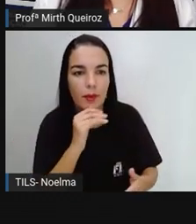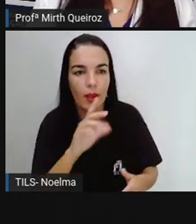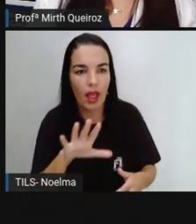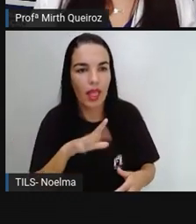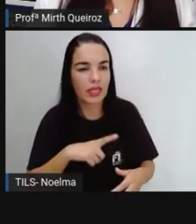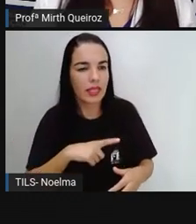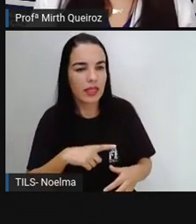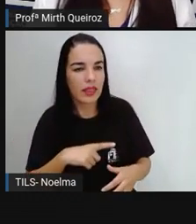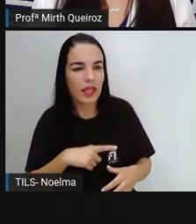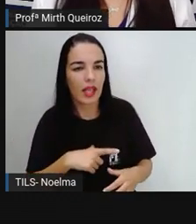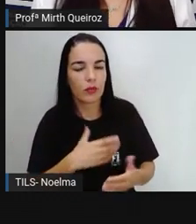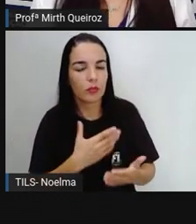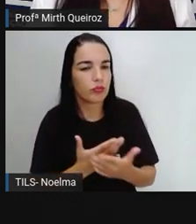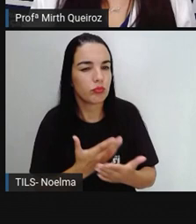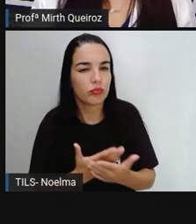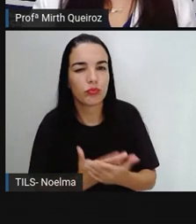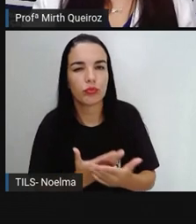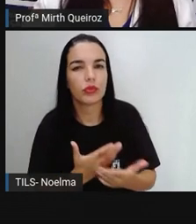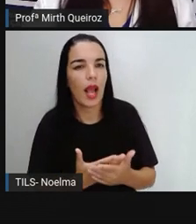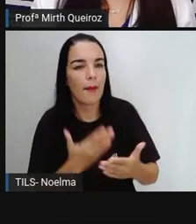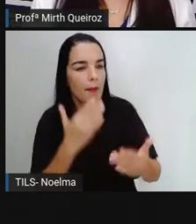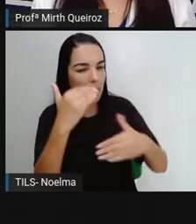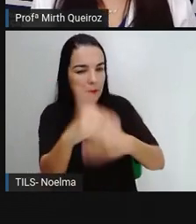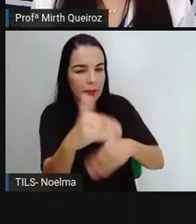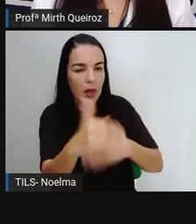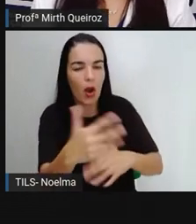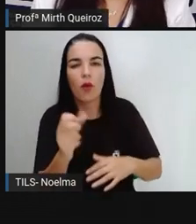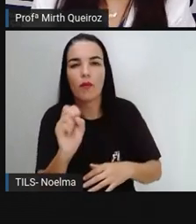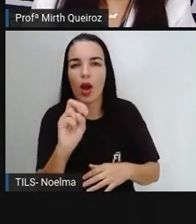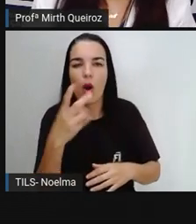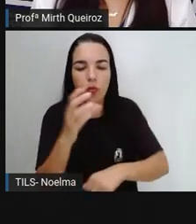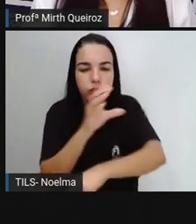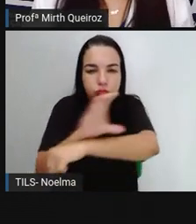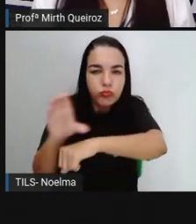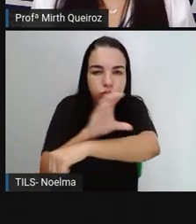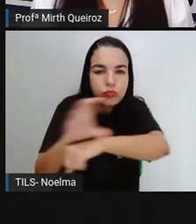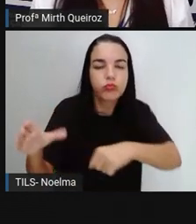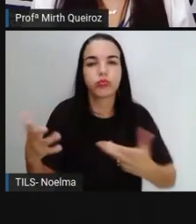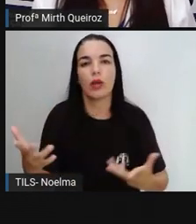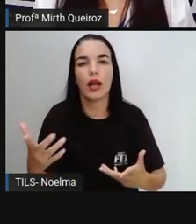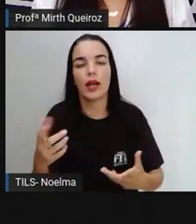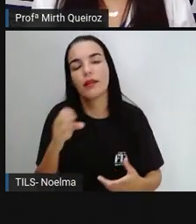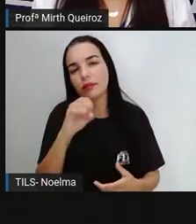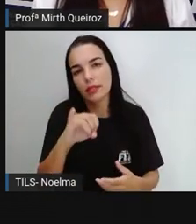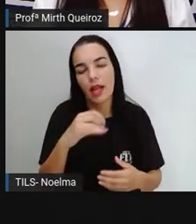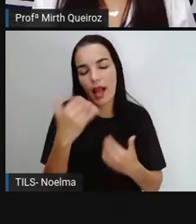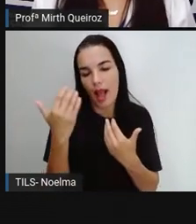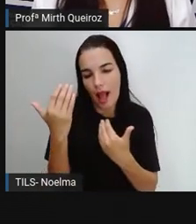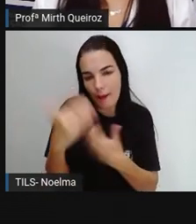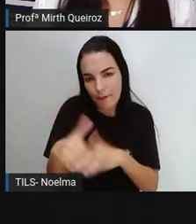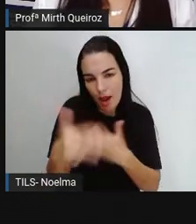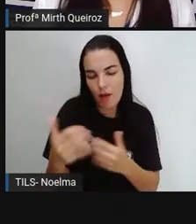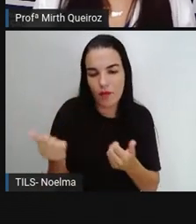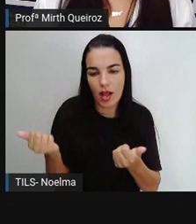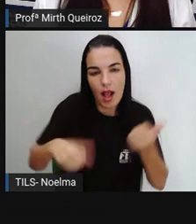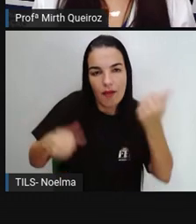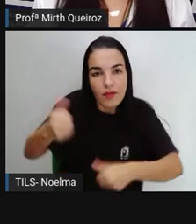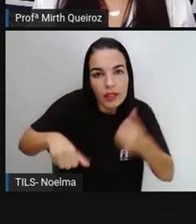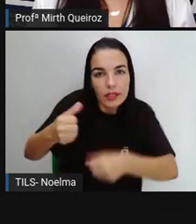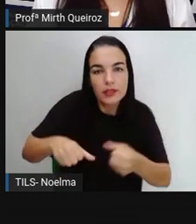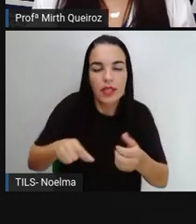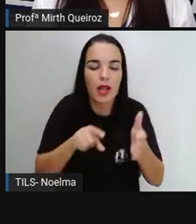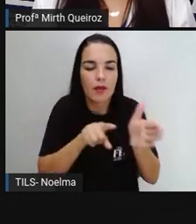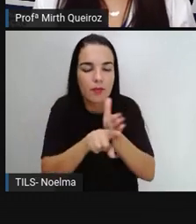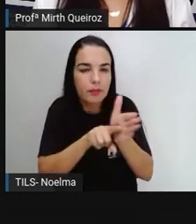né? Estudar uma matéria, estudar para um concurso, ou estudar para uma prova, que é o caso de vocês, uma avaliação, ou para um